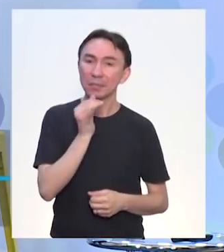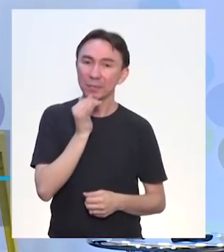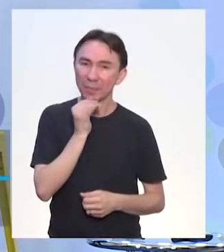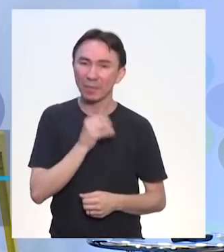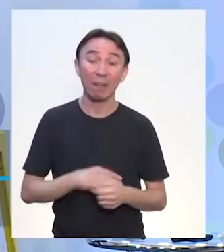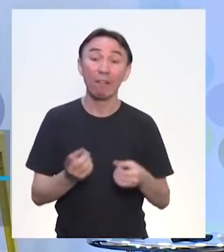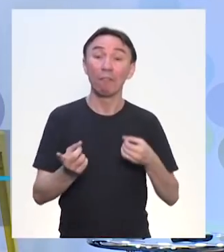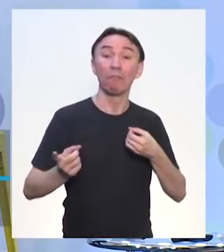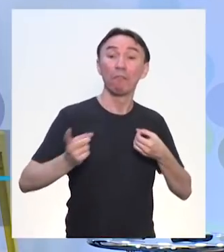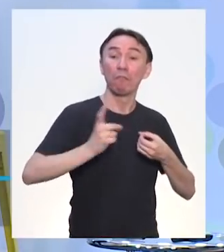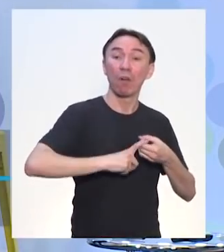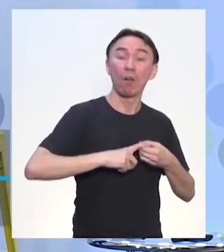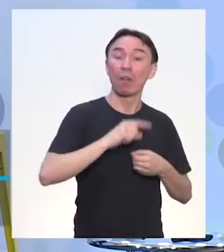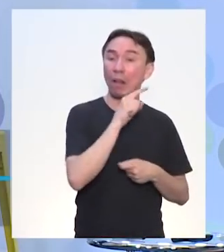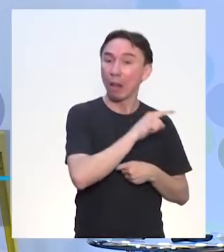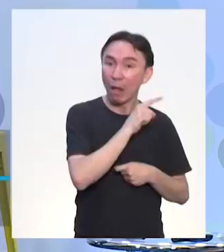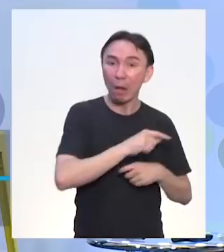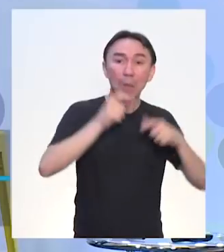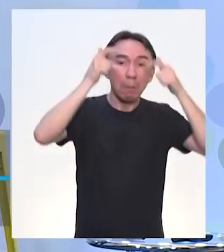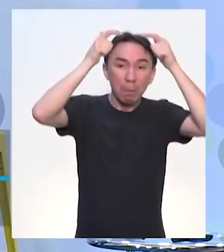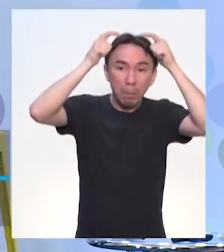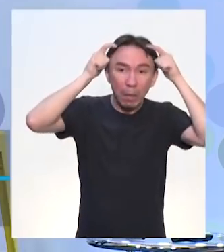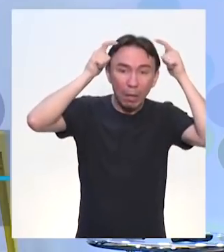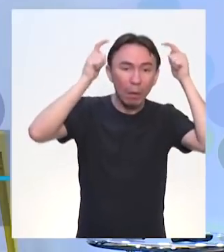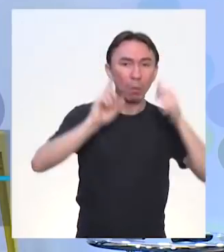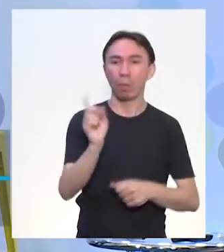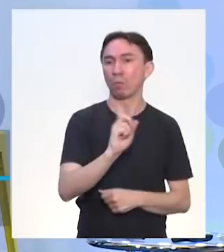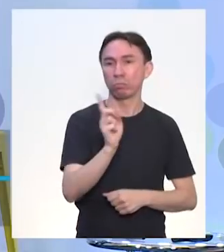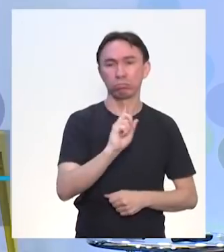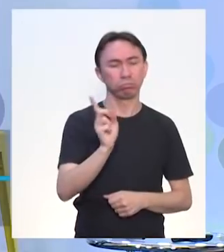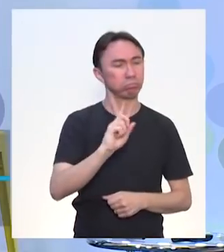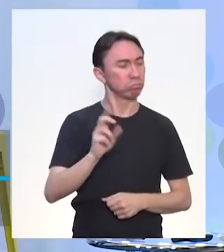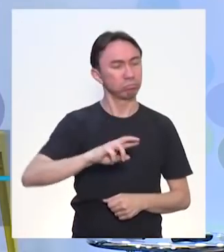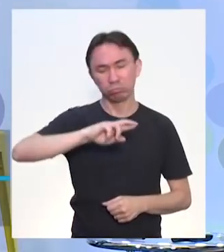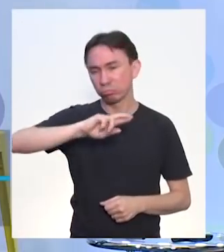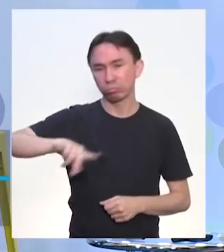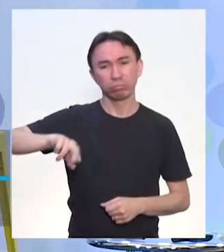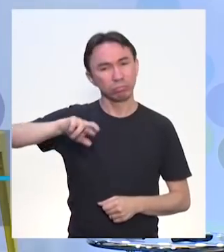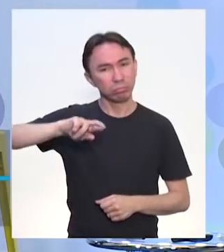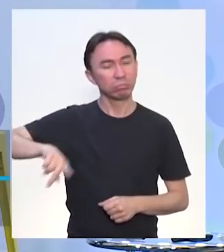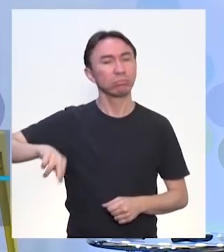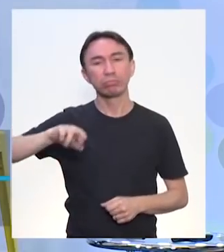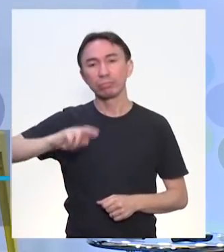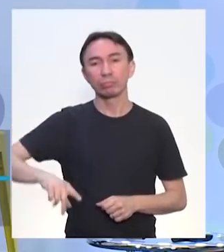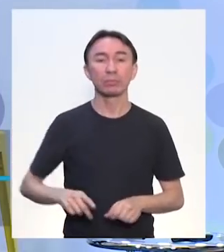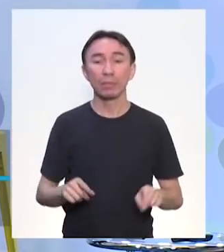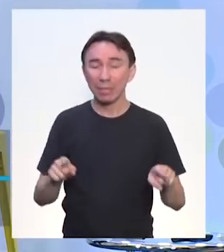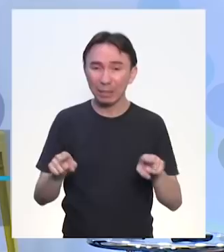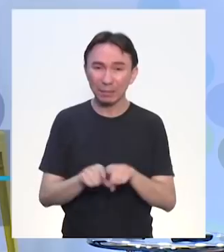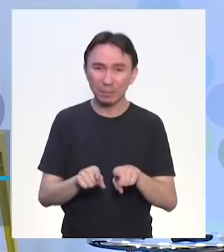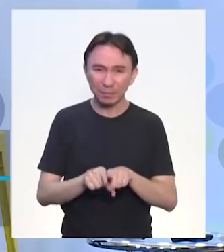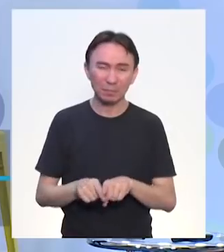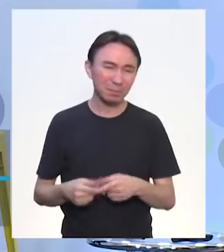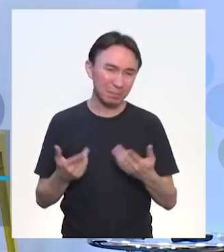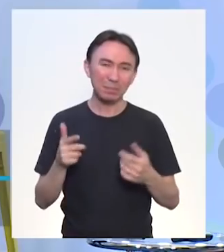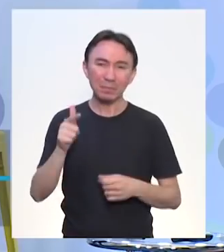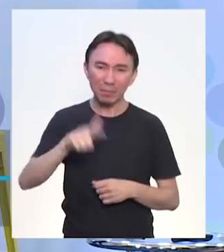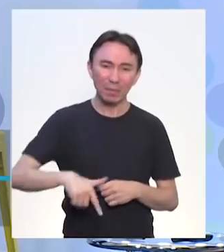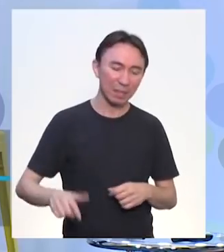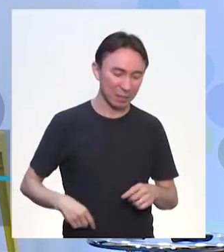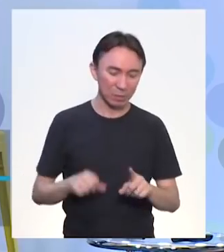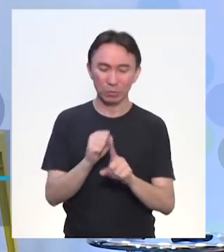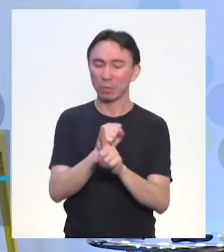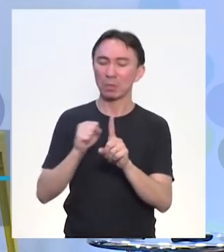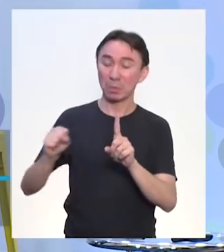da monarquia, na medida que ele procurava romper, inclusive com boa parte do status de uma